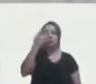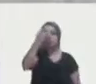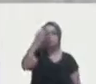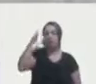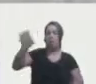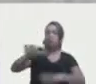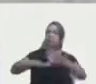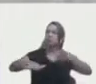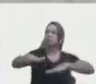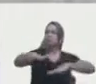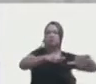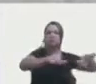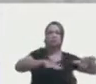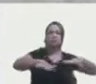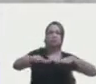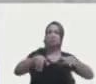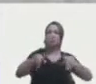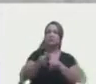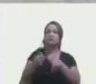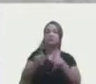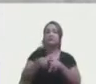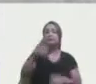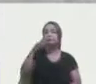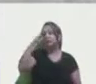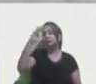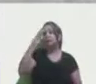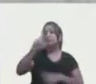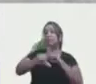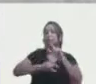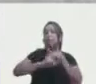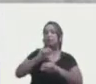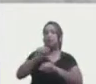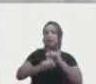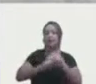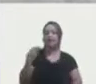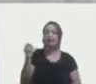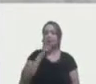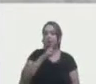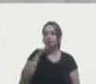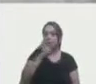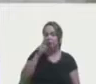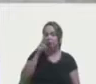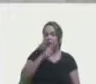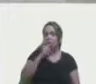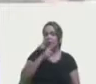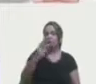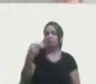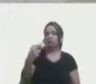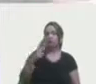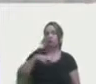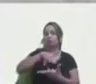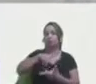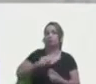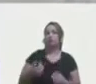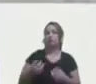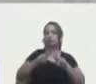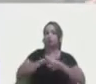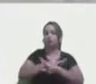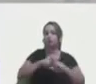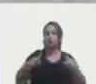e um estudo e principalmente a imediata correção daquele daqueles dois pontos precisam ser